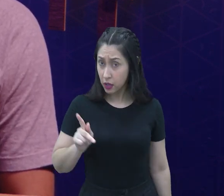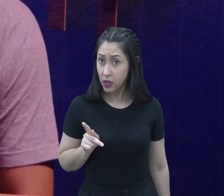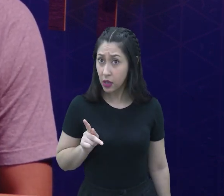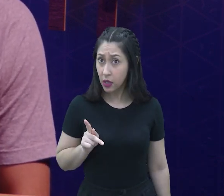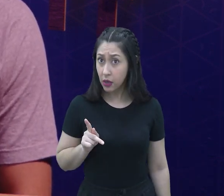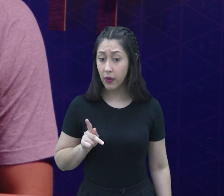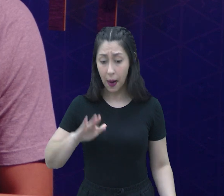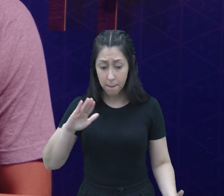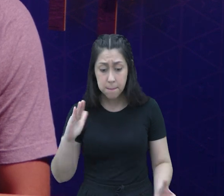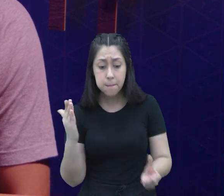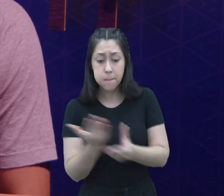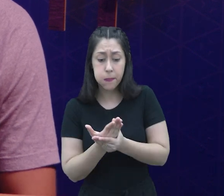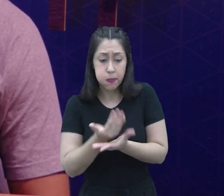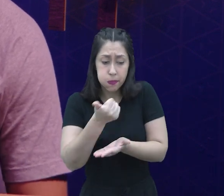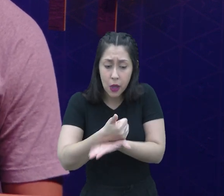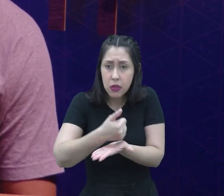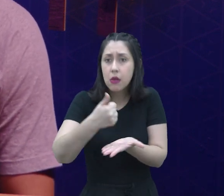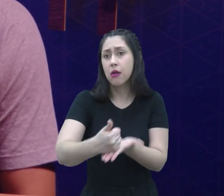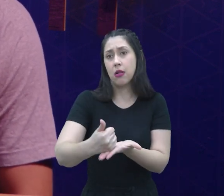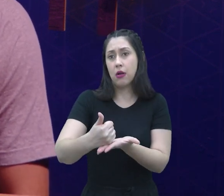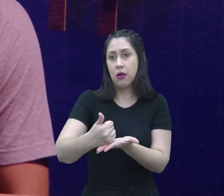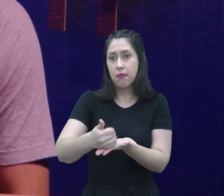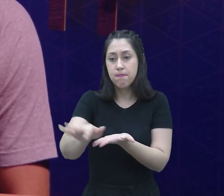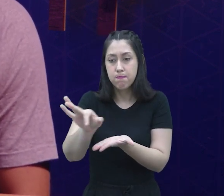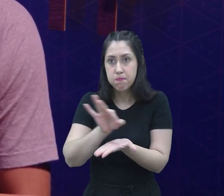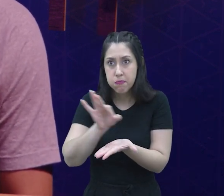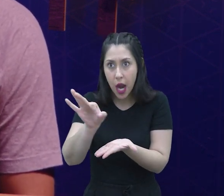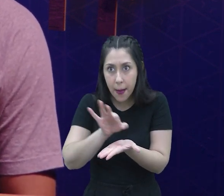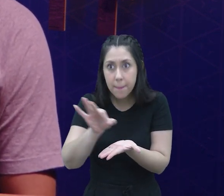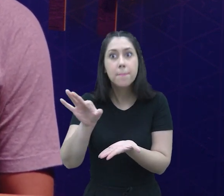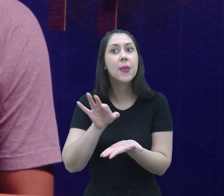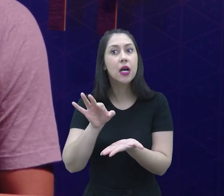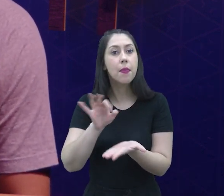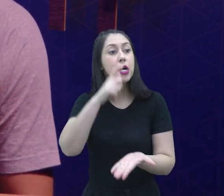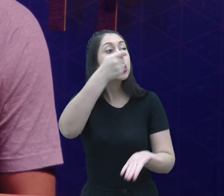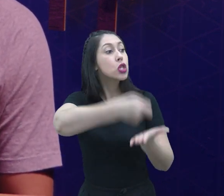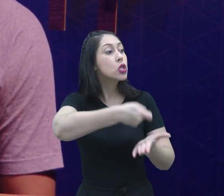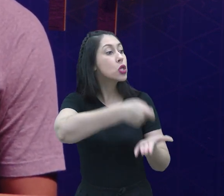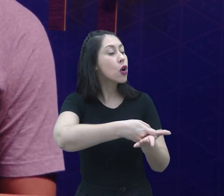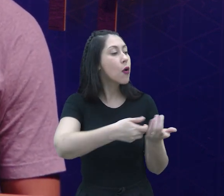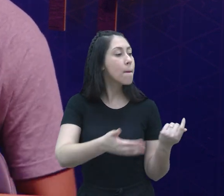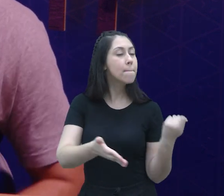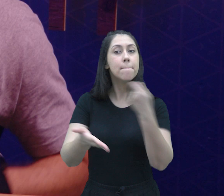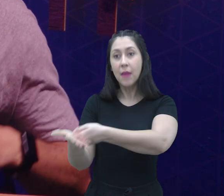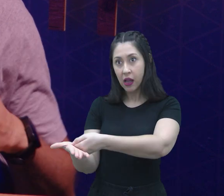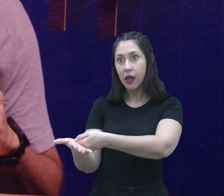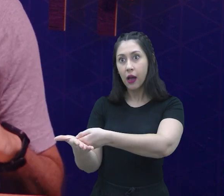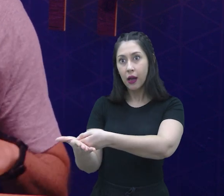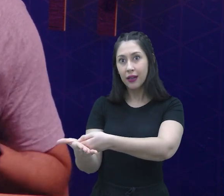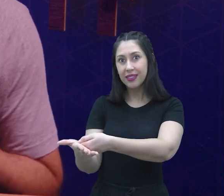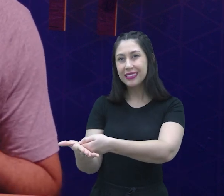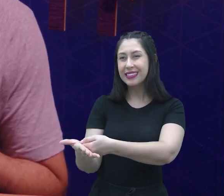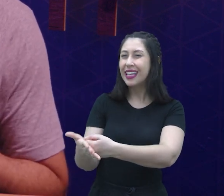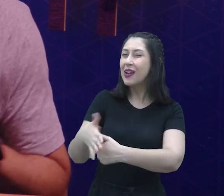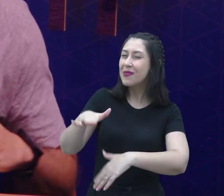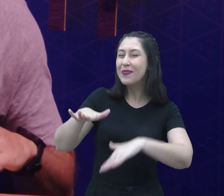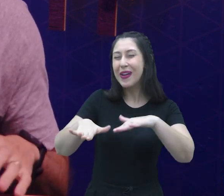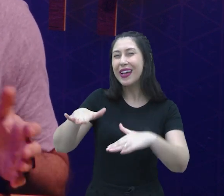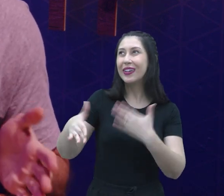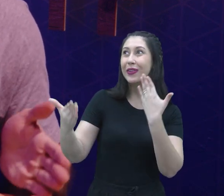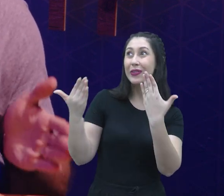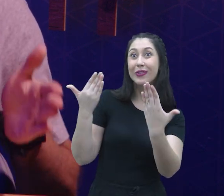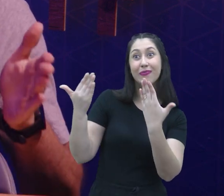Pública vai protocolar na justiça um processo para que tenha aquela pensão. Então é mais ou menos